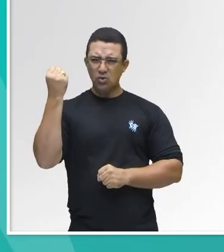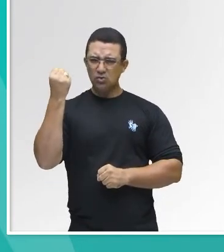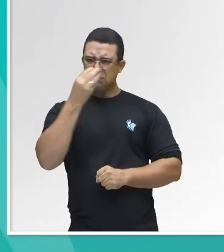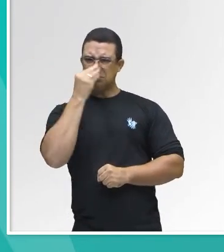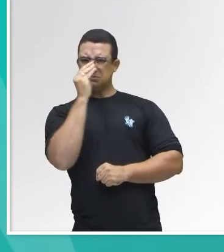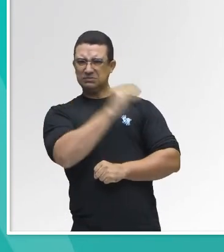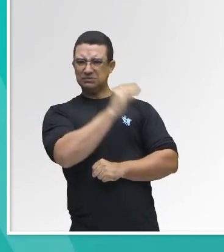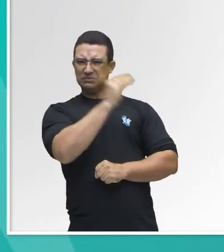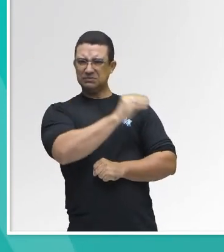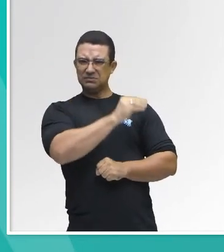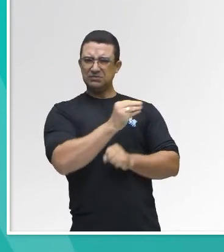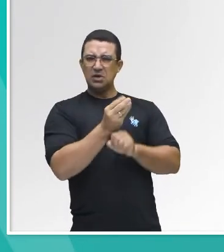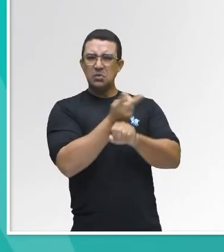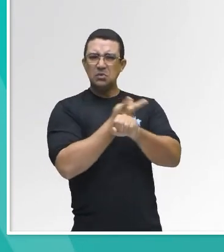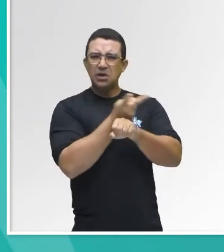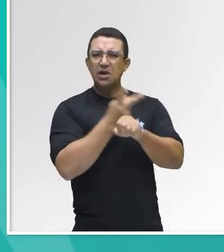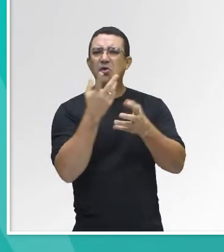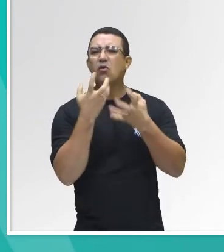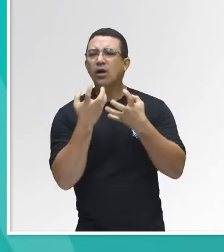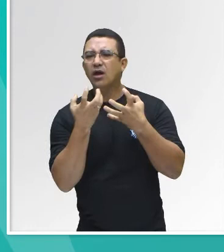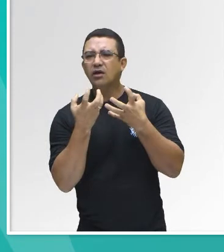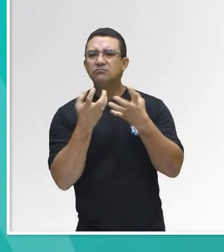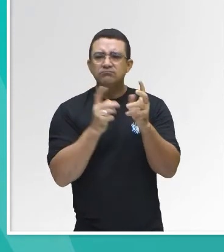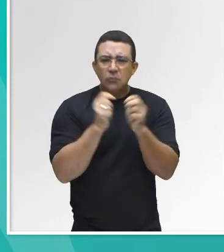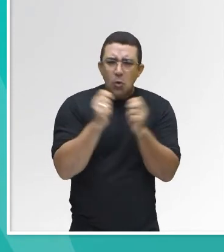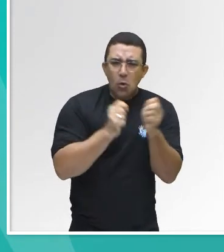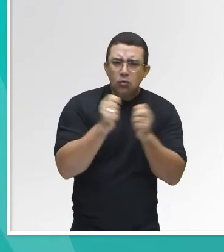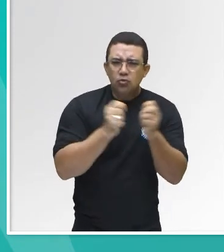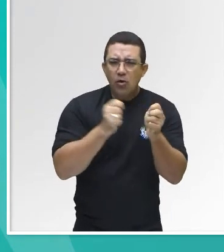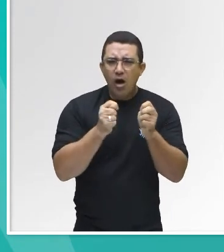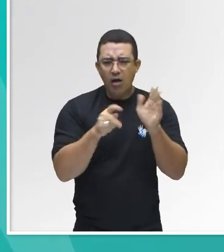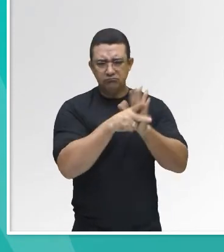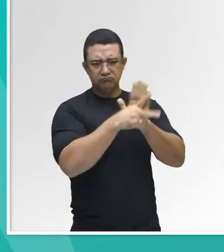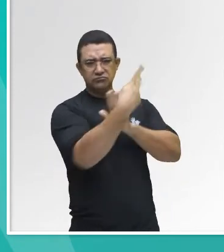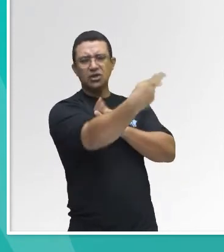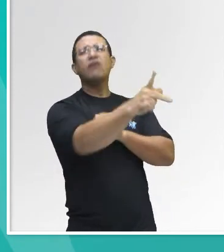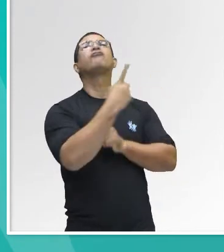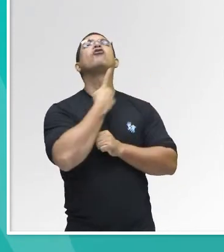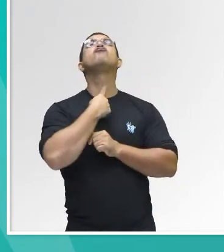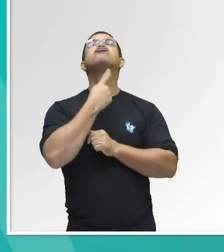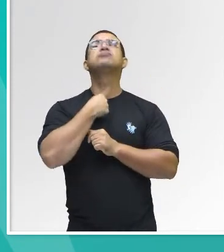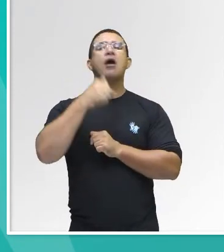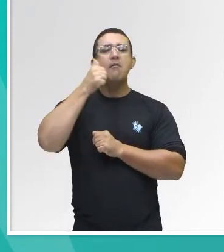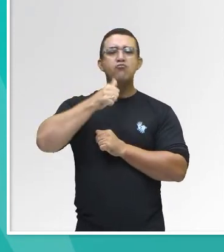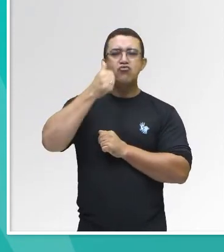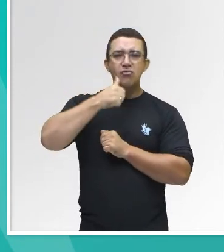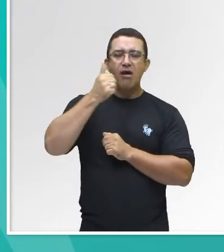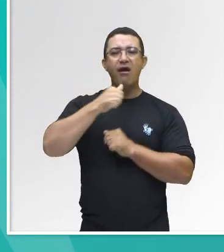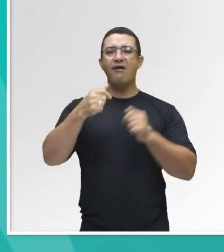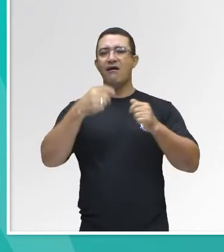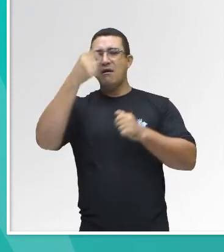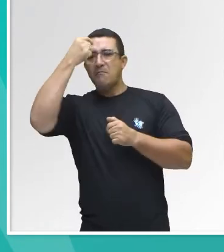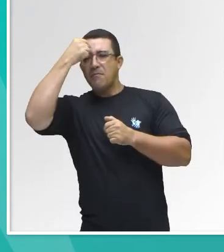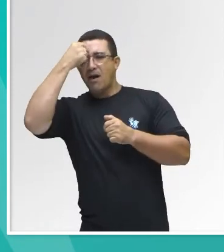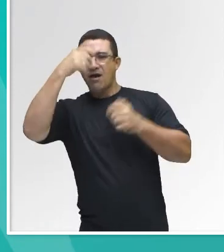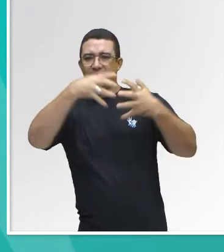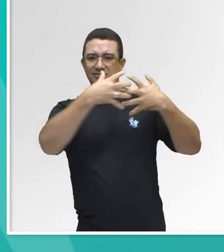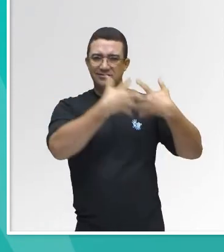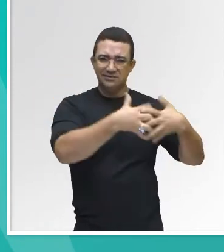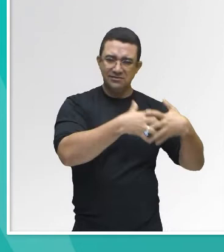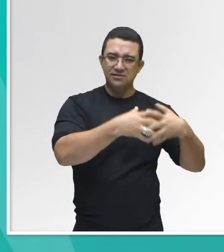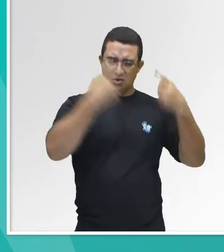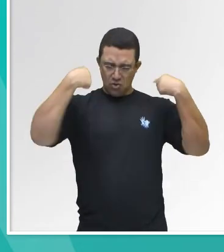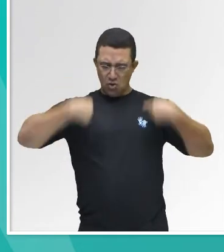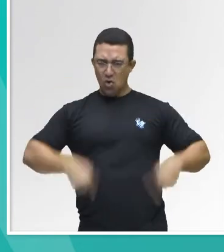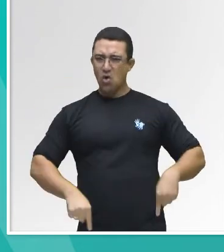desprezo buscando controlar a vontade da mulher a nível mental, físico, emocional,